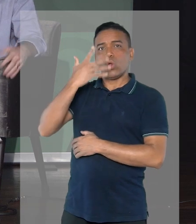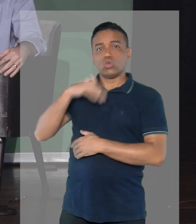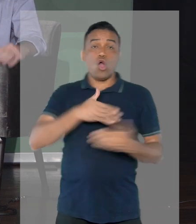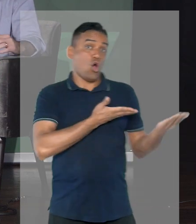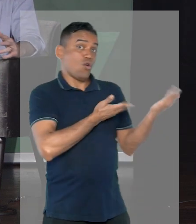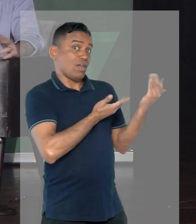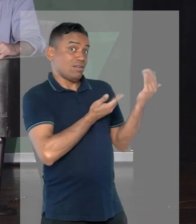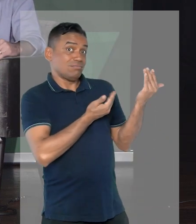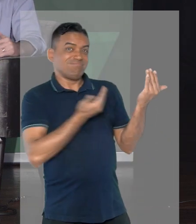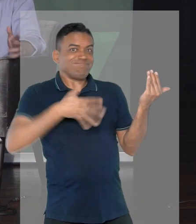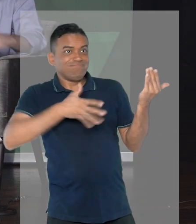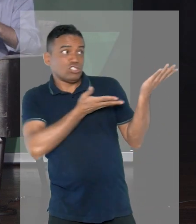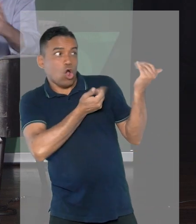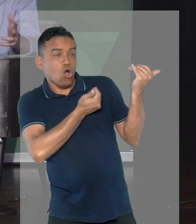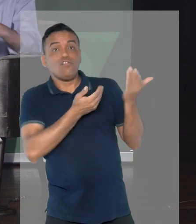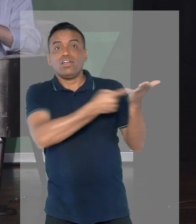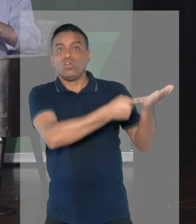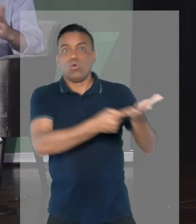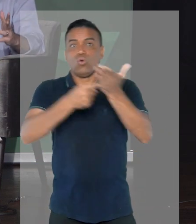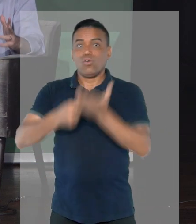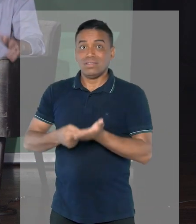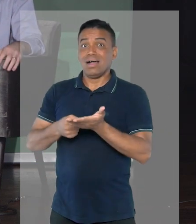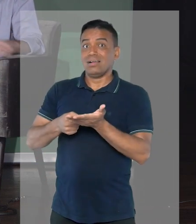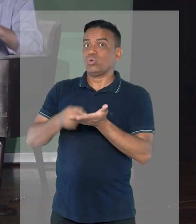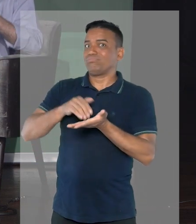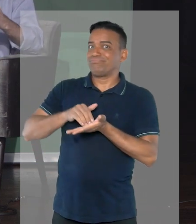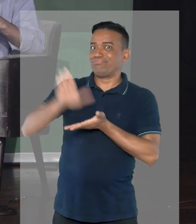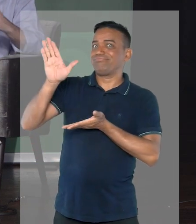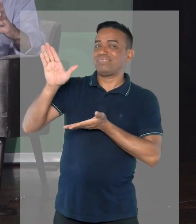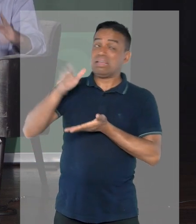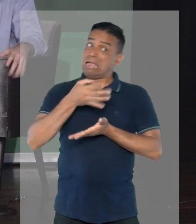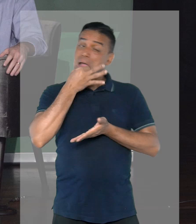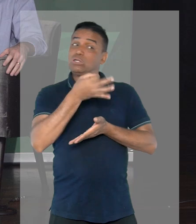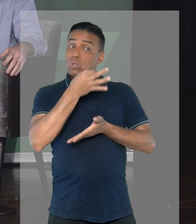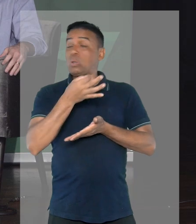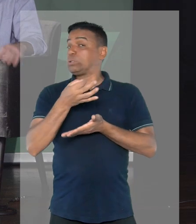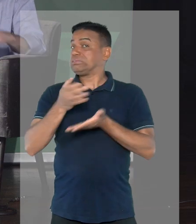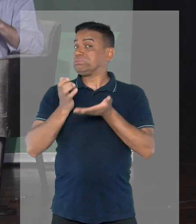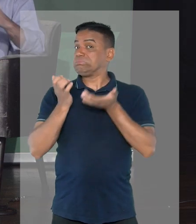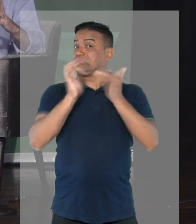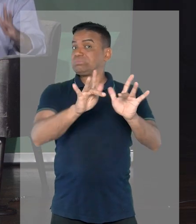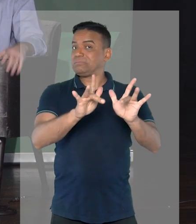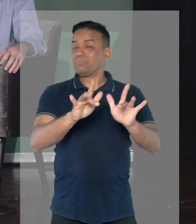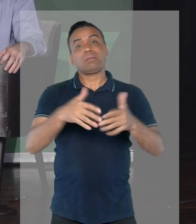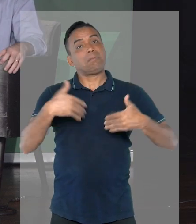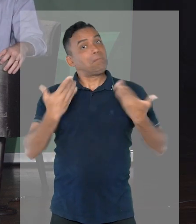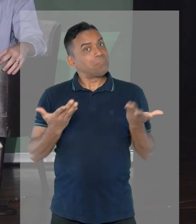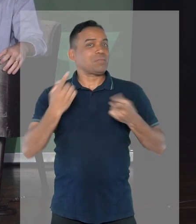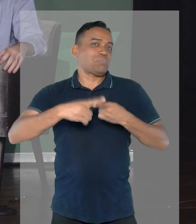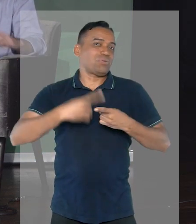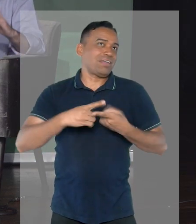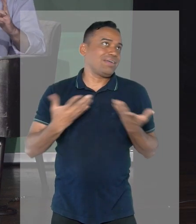adolescência dele, mas ele foi convidado a não permanecer lá, ou ele achou também que não devia, porque,